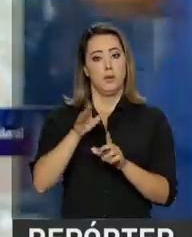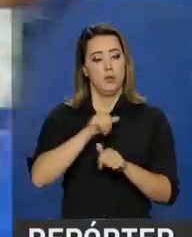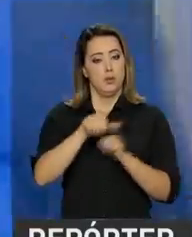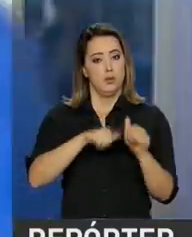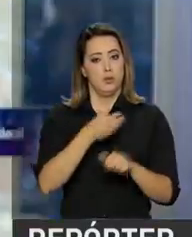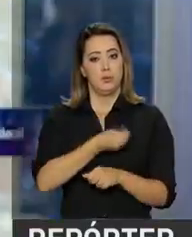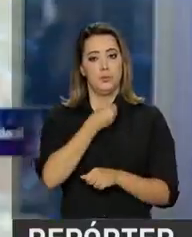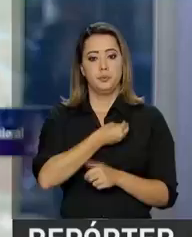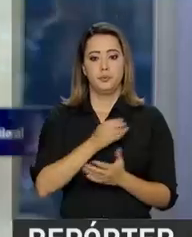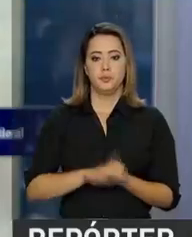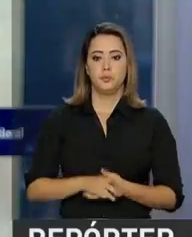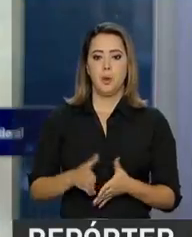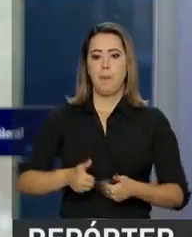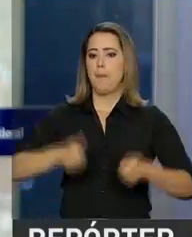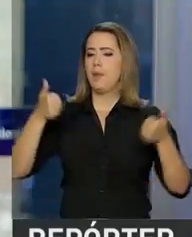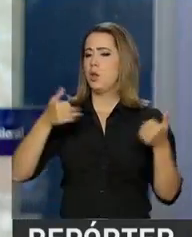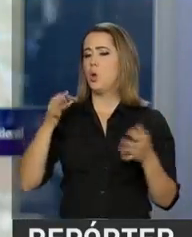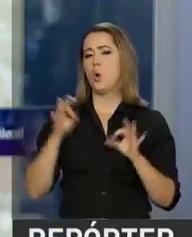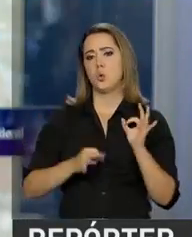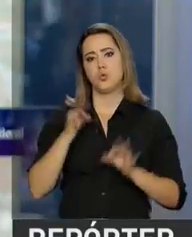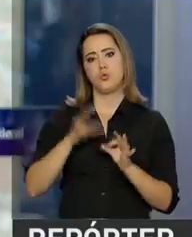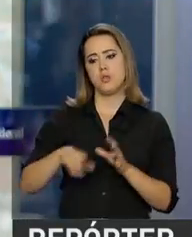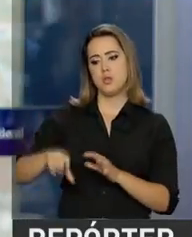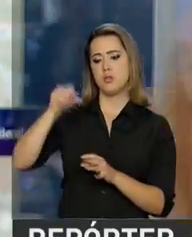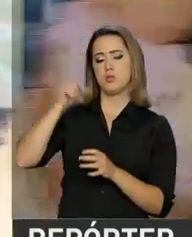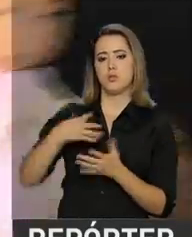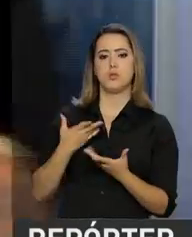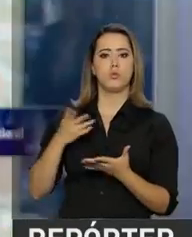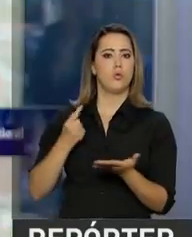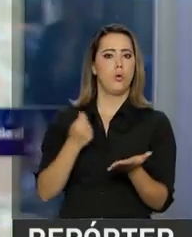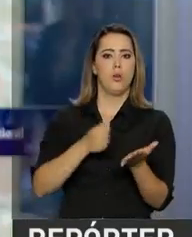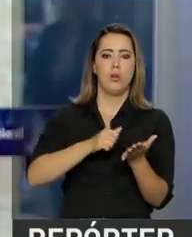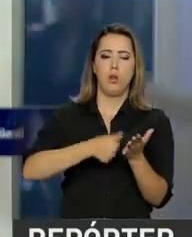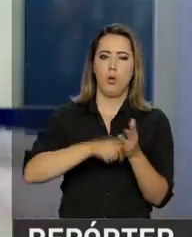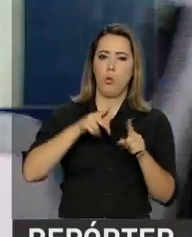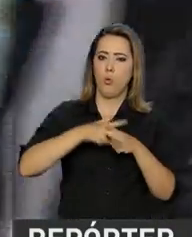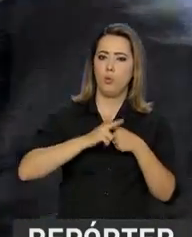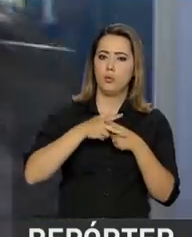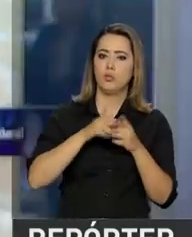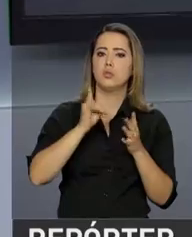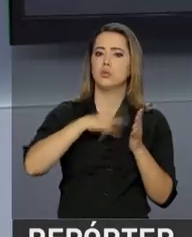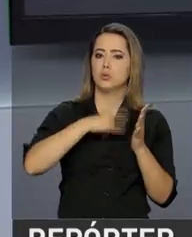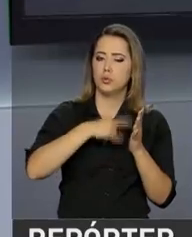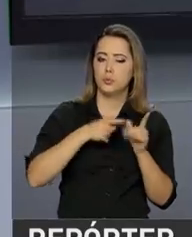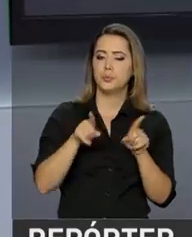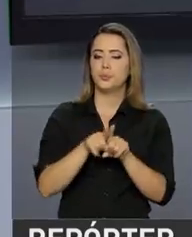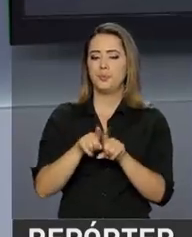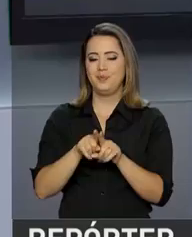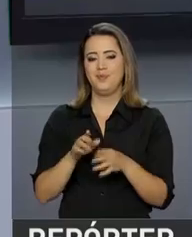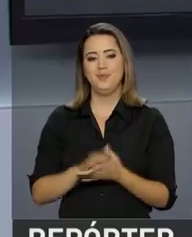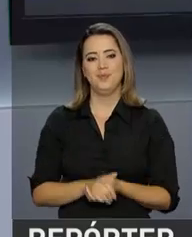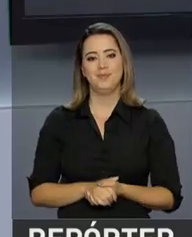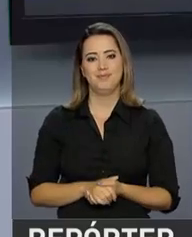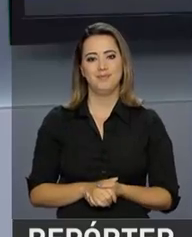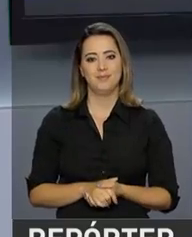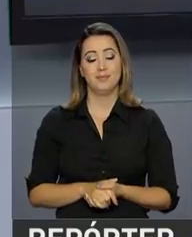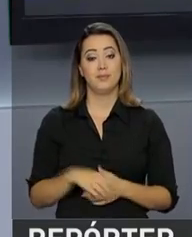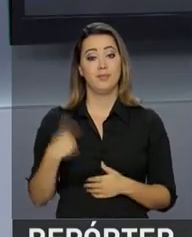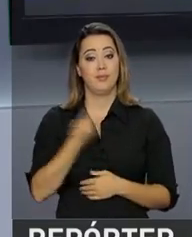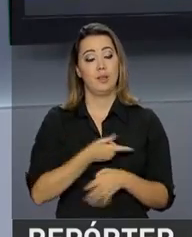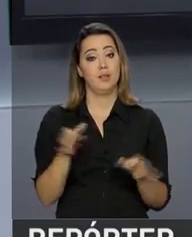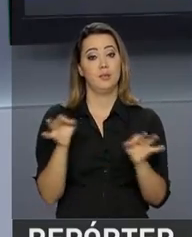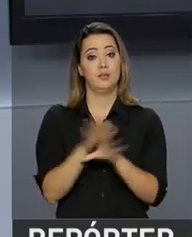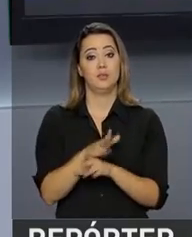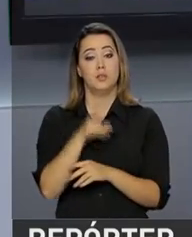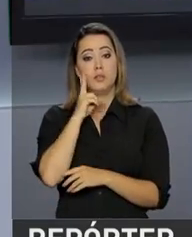sentença do juiz vai ser ainda muito mais fácil Essa retificação nos próximos documentos também o repórter NBR fica por